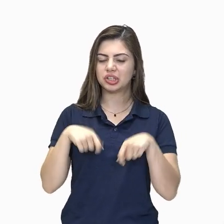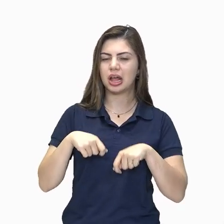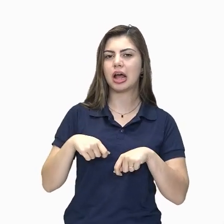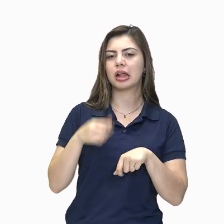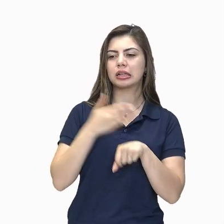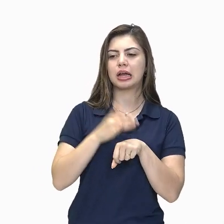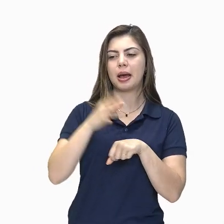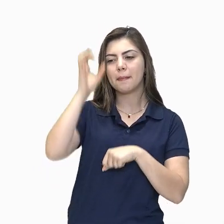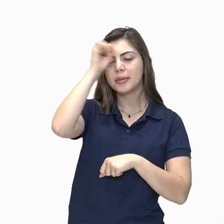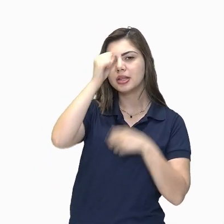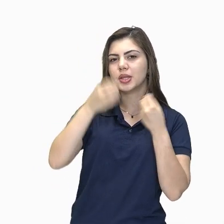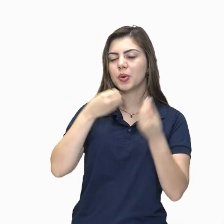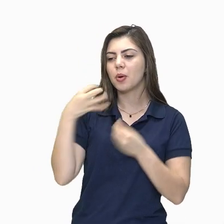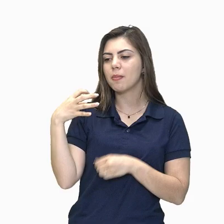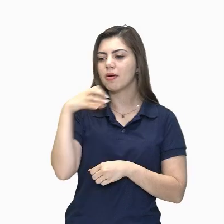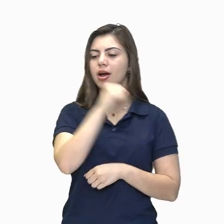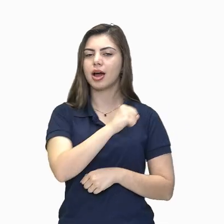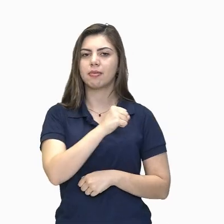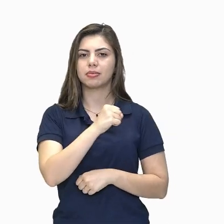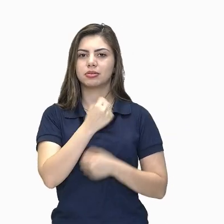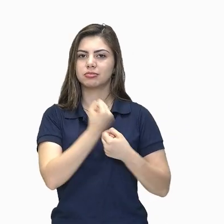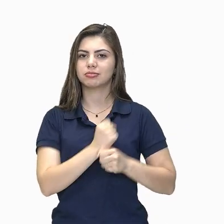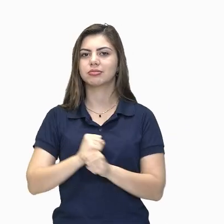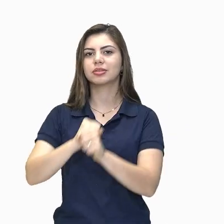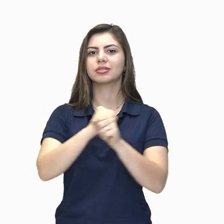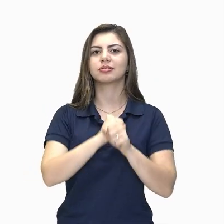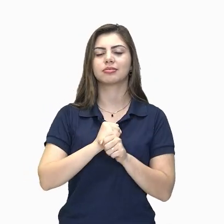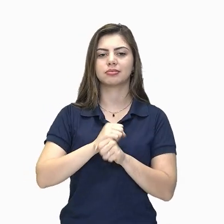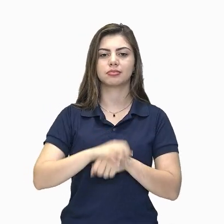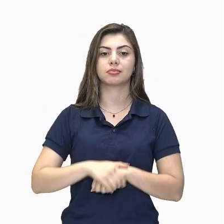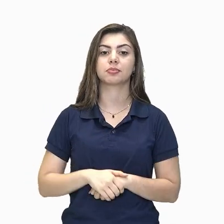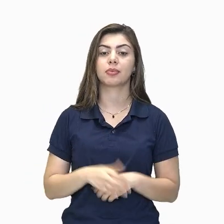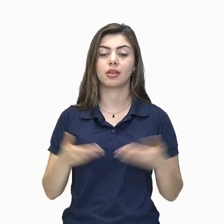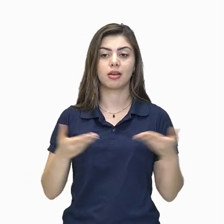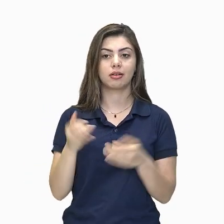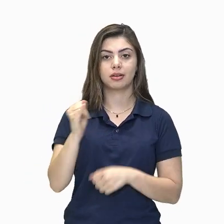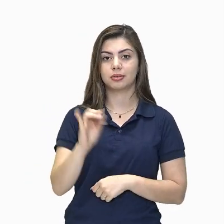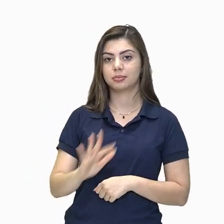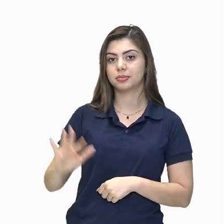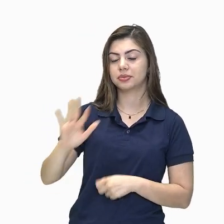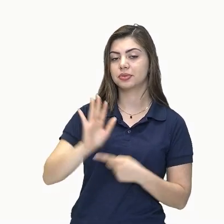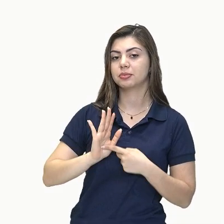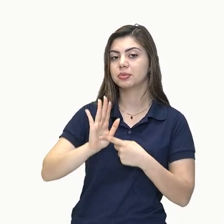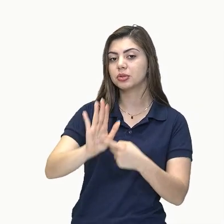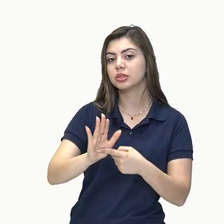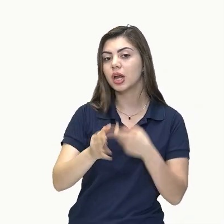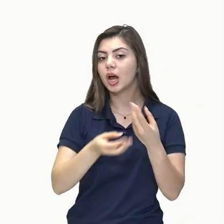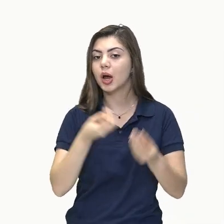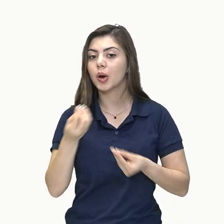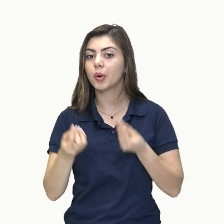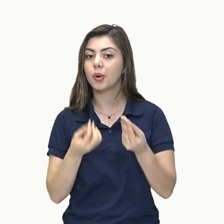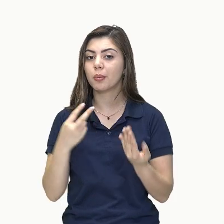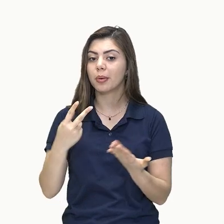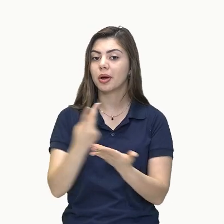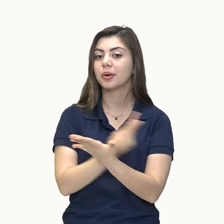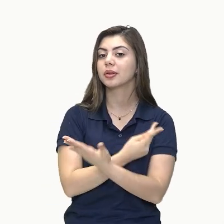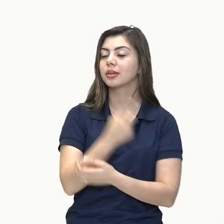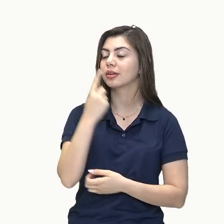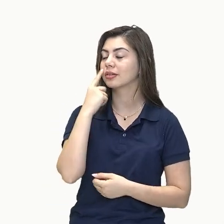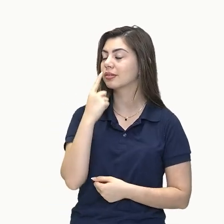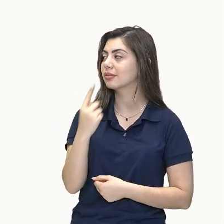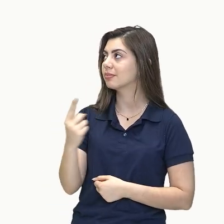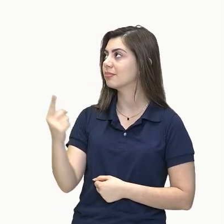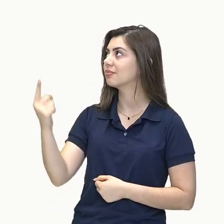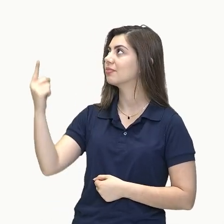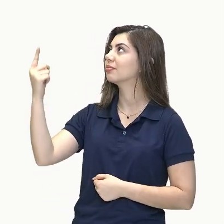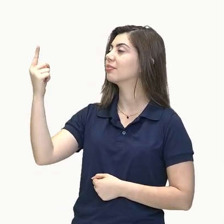mais rápida e eficiente. Então, vamos observar uma imagem que nos mostra como esse processo aí da construção, da produção dos